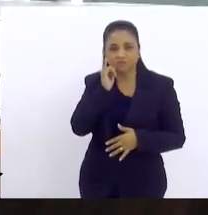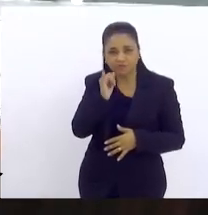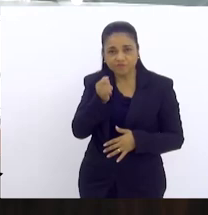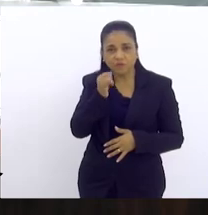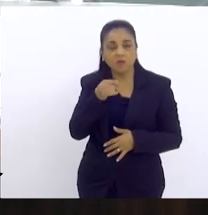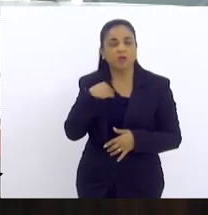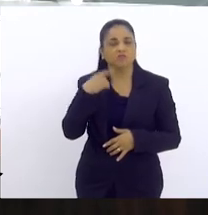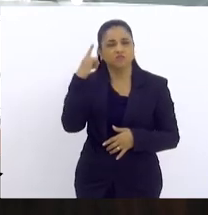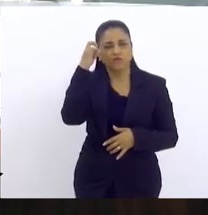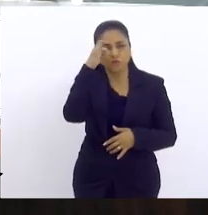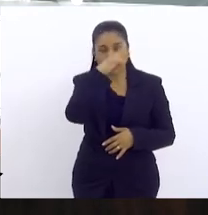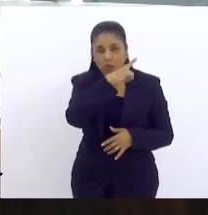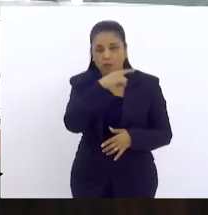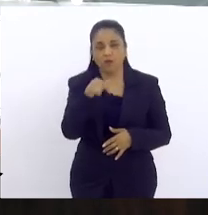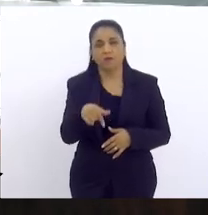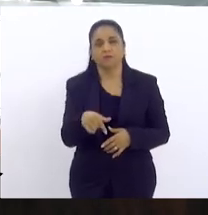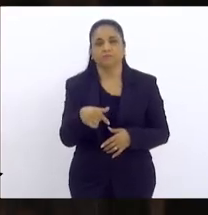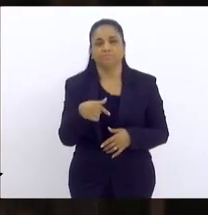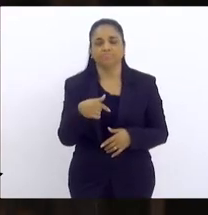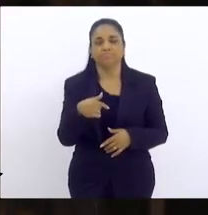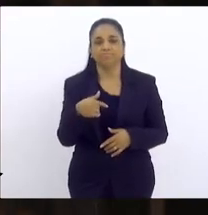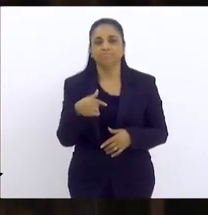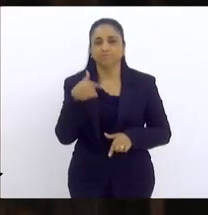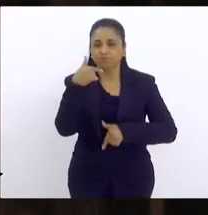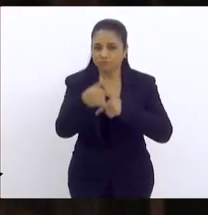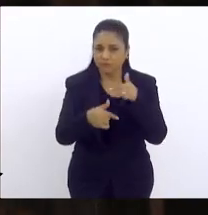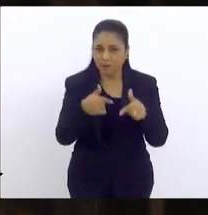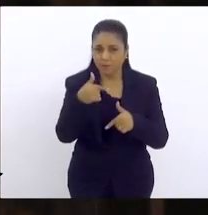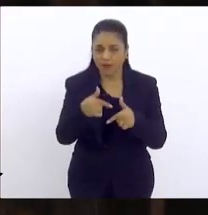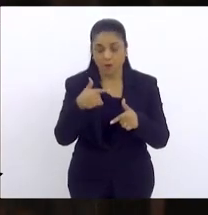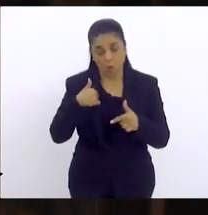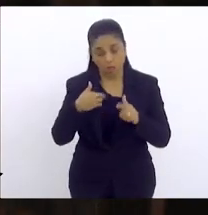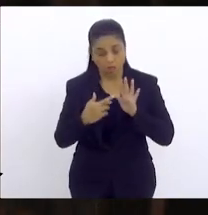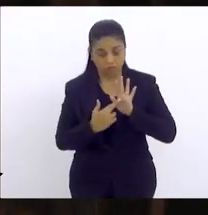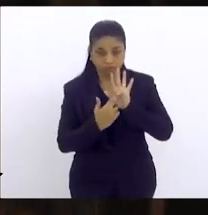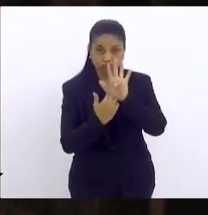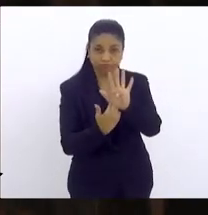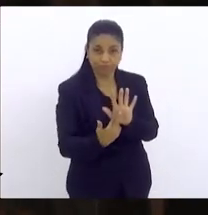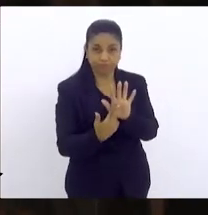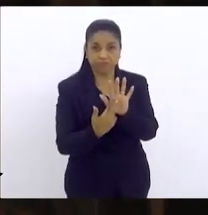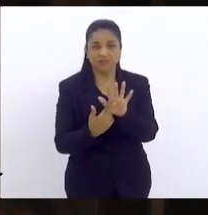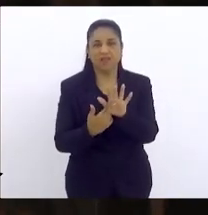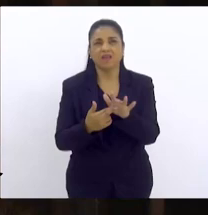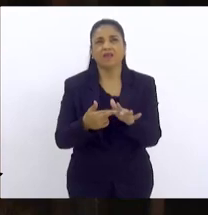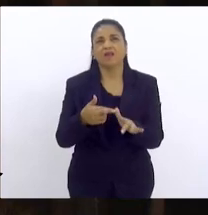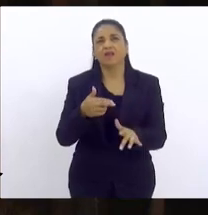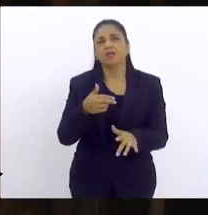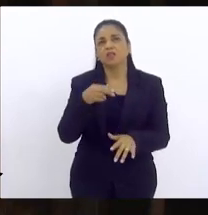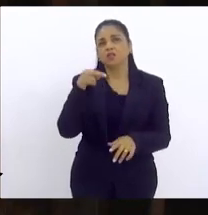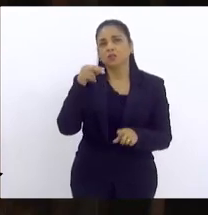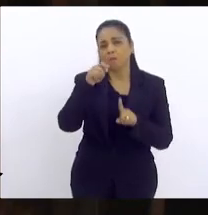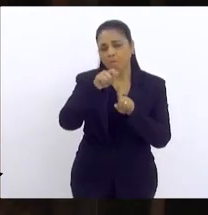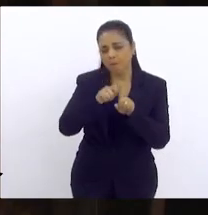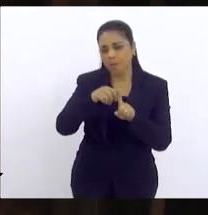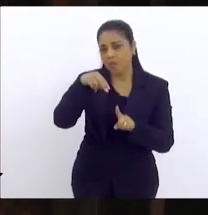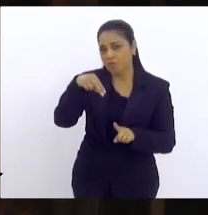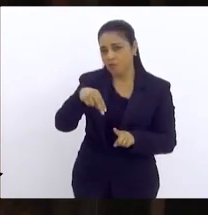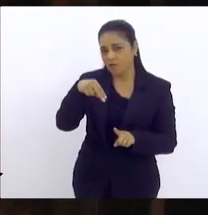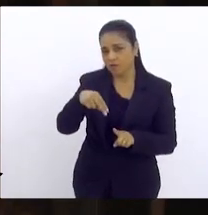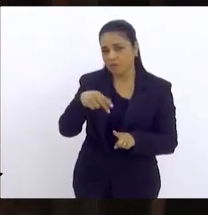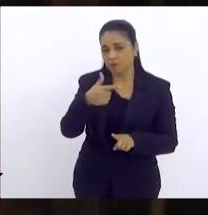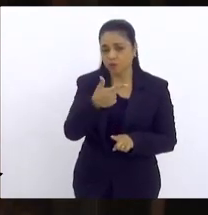a nossa dificuldade que nós temos eu estou à frente desde novembro de 2022